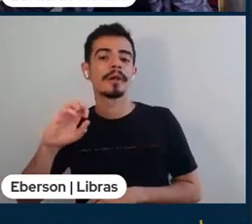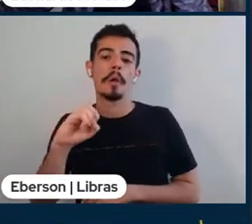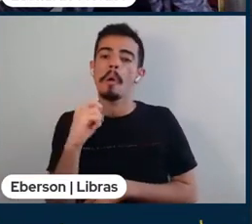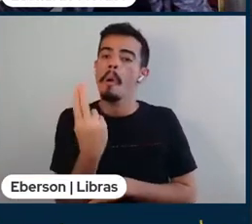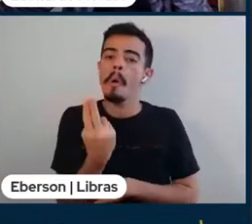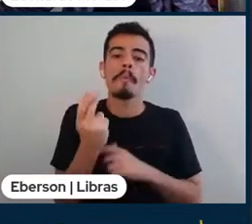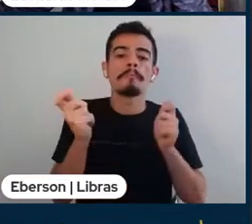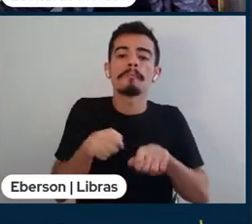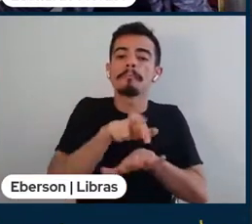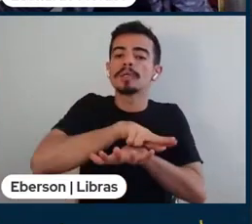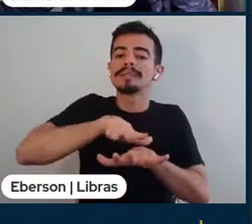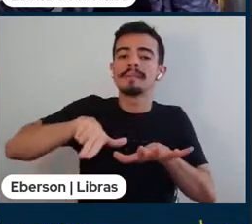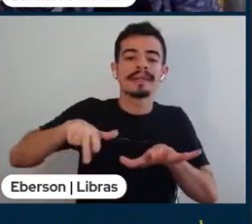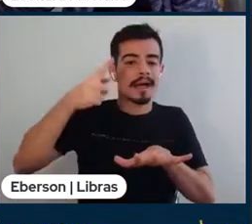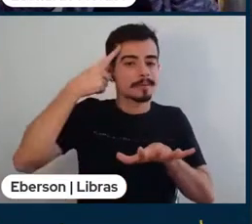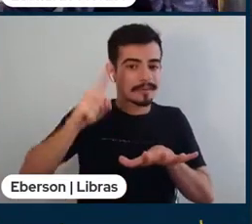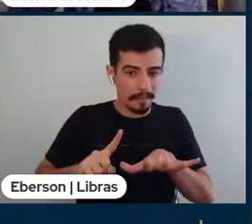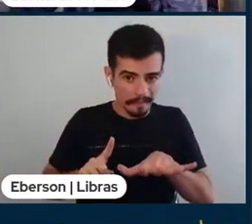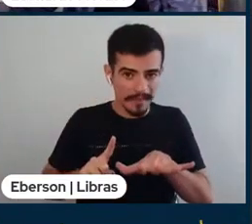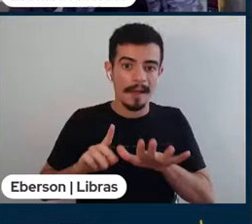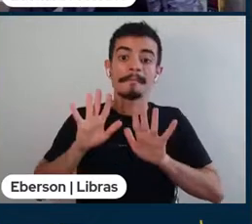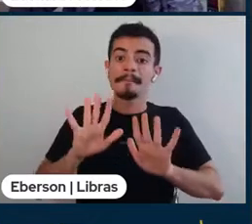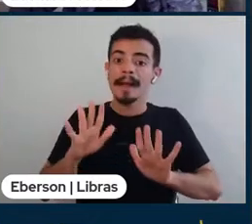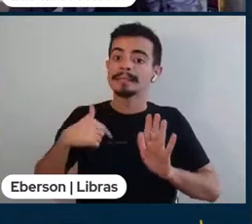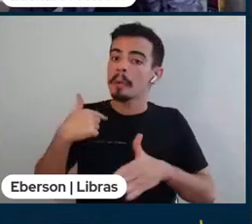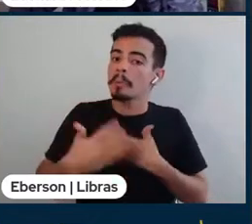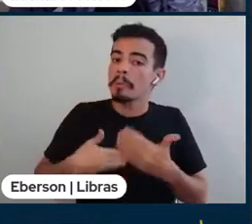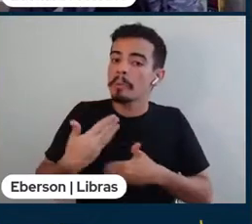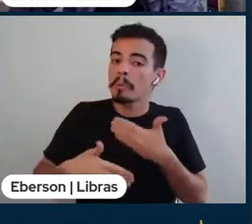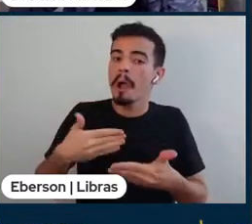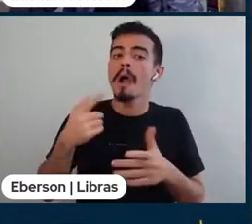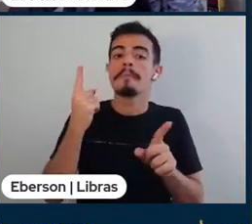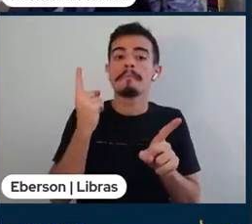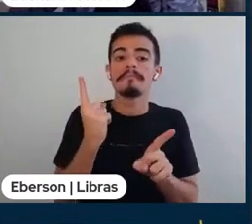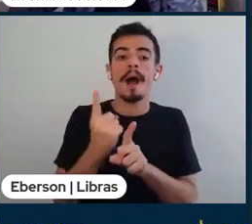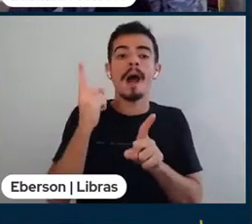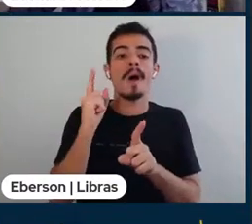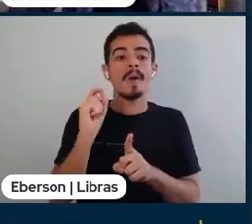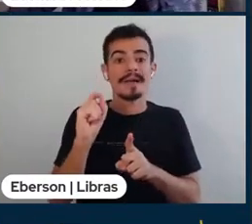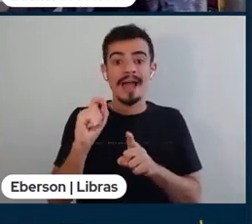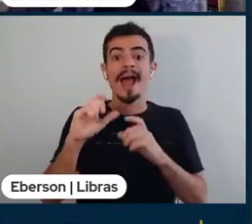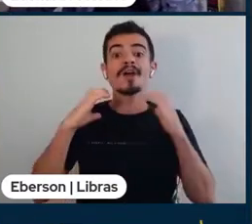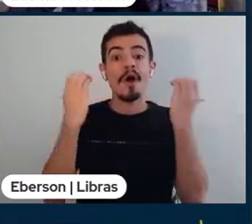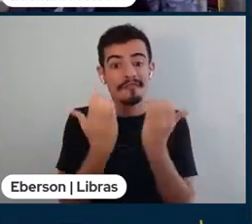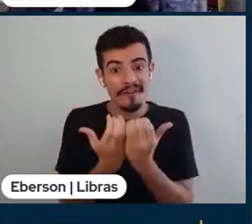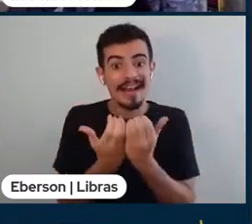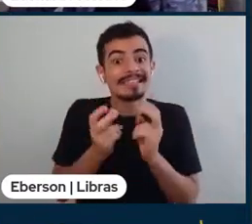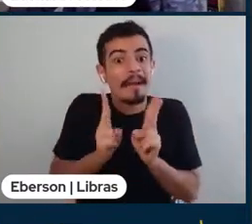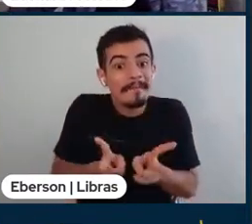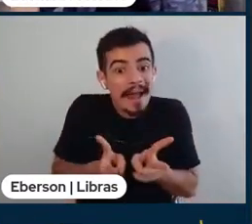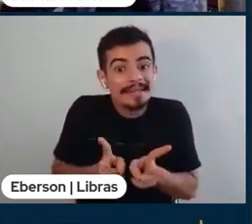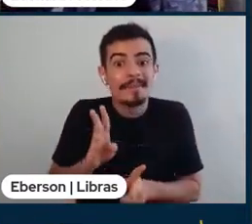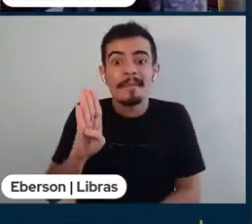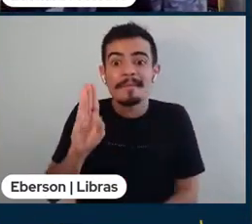possibilidades. E aí foi quando eu descobri a Conferência Boots Brasil. Aqui estou hoje.